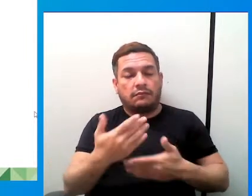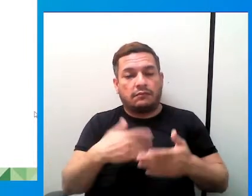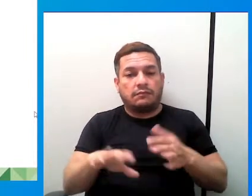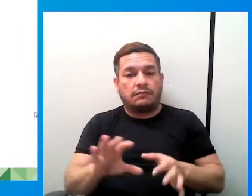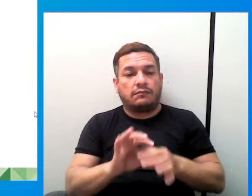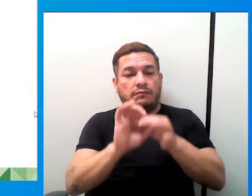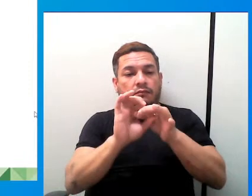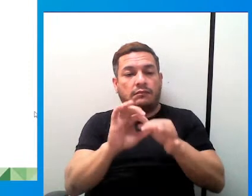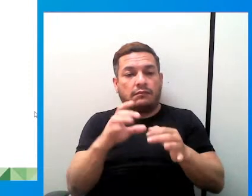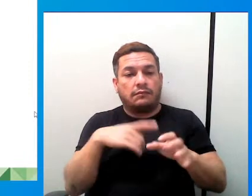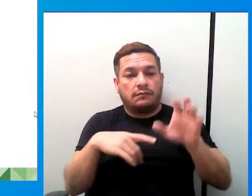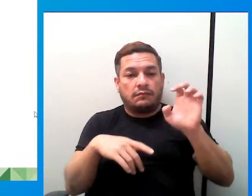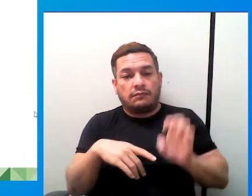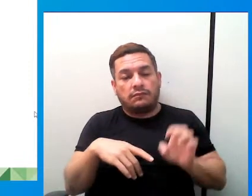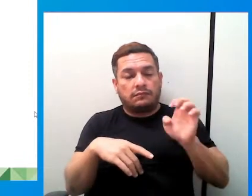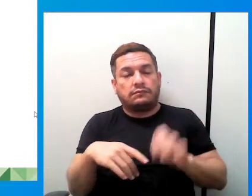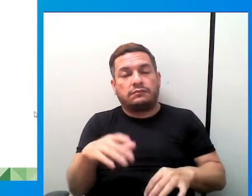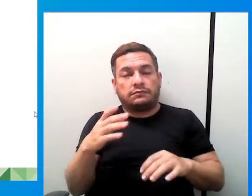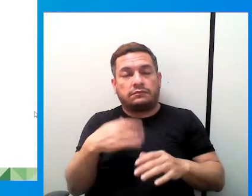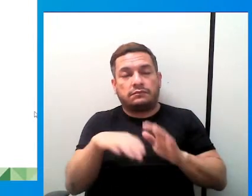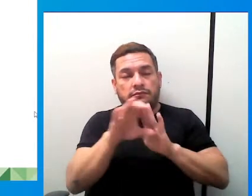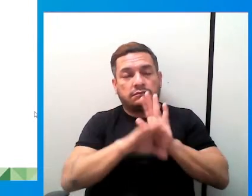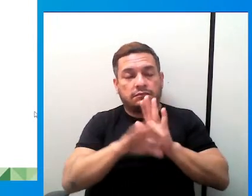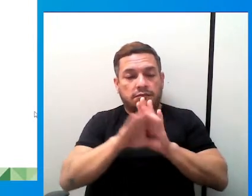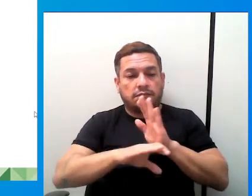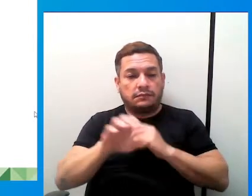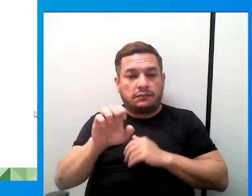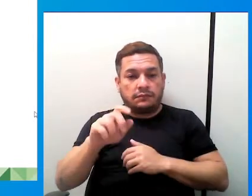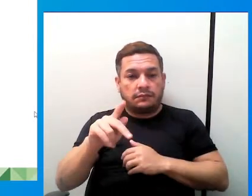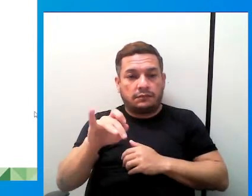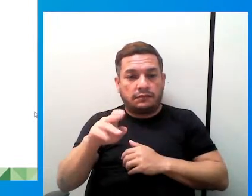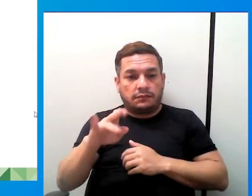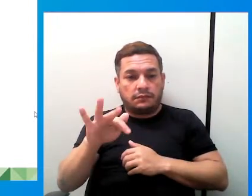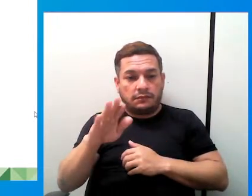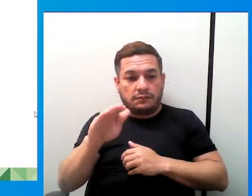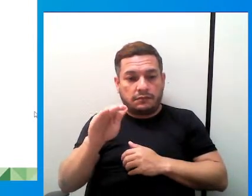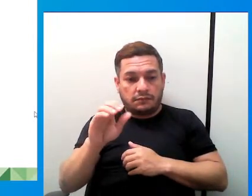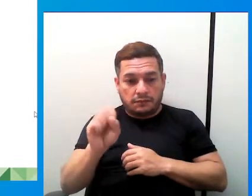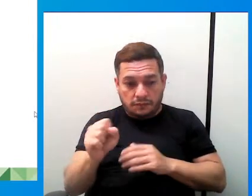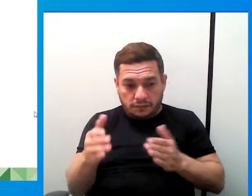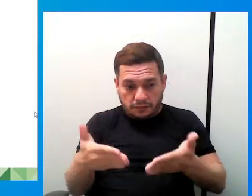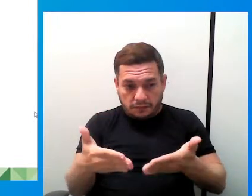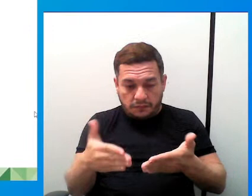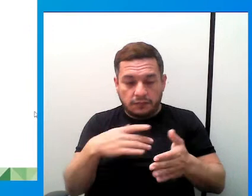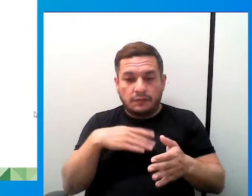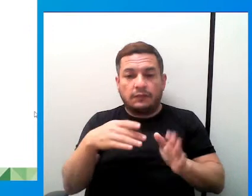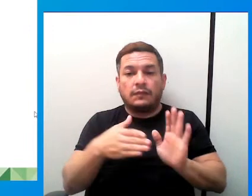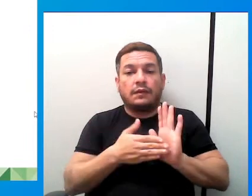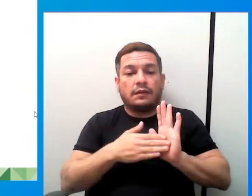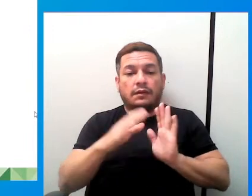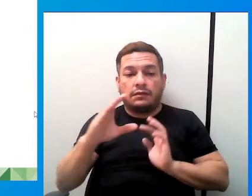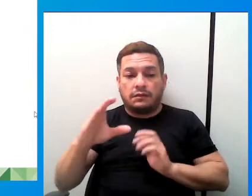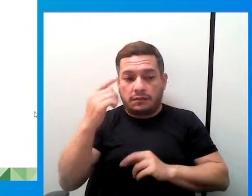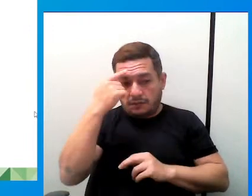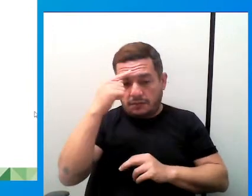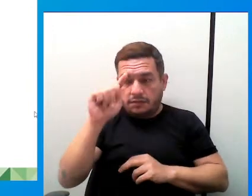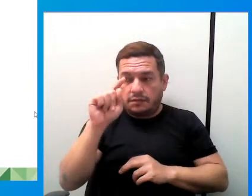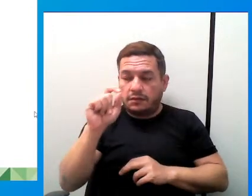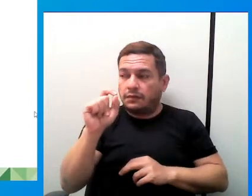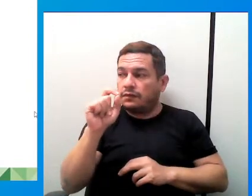nós temos os componentes curriculares específicos de extensão. Aqui, a gente coloca como plano C, na ideia de